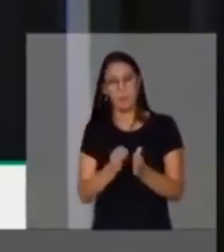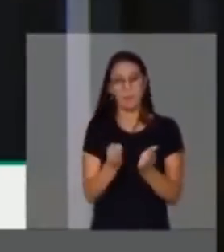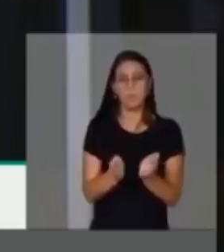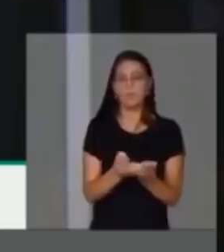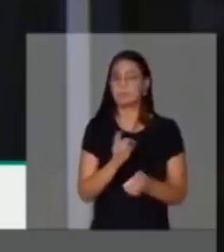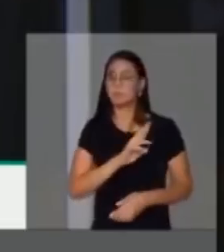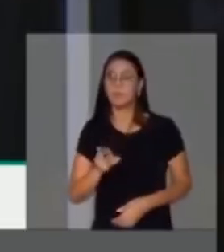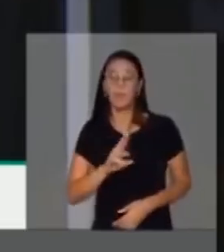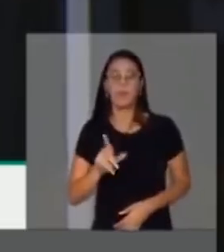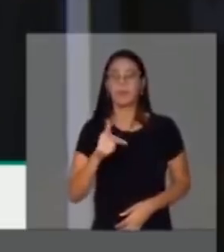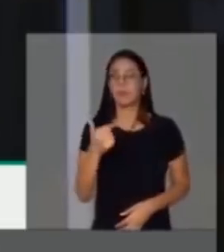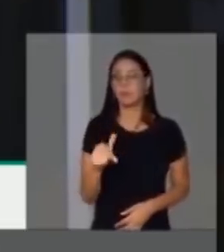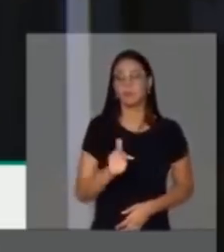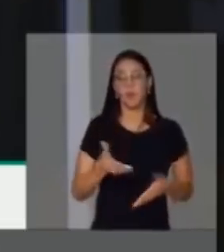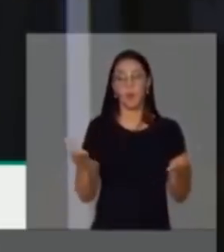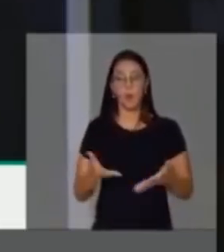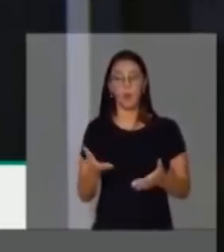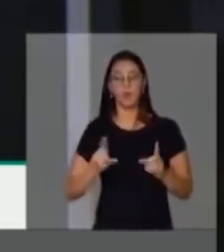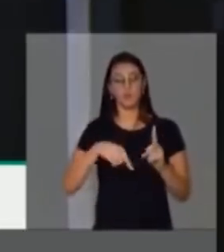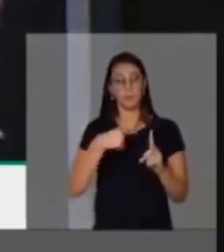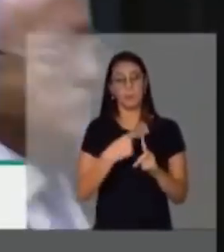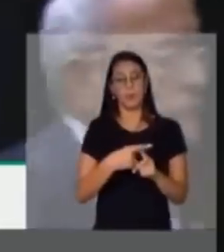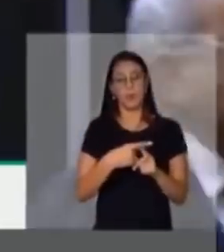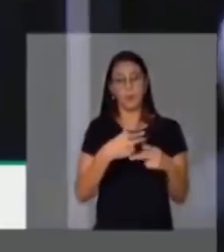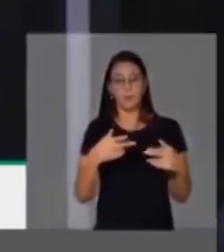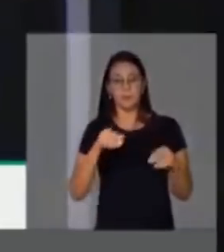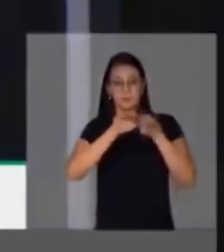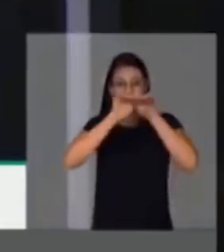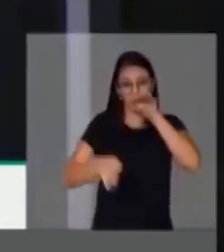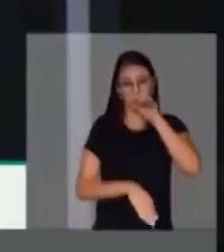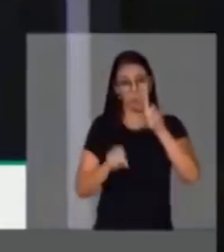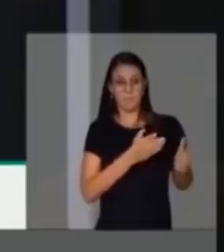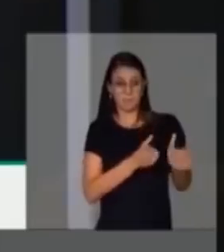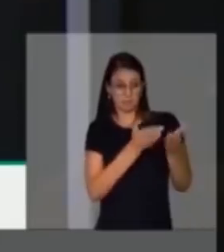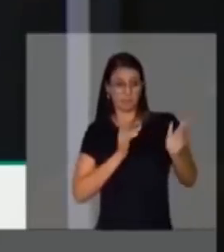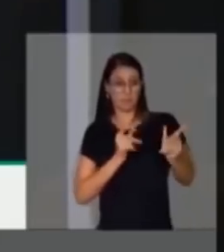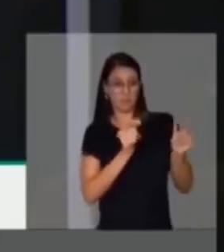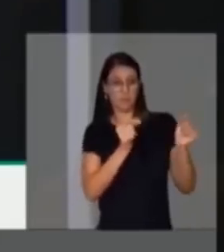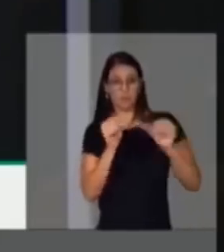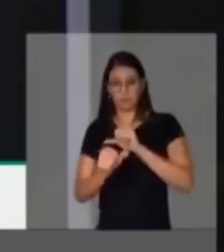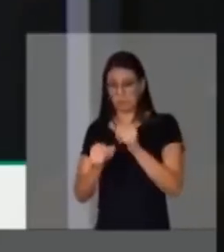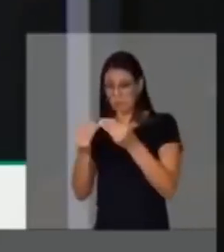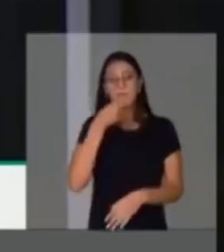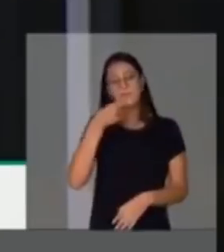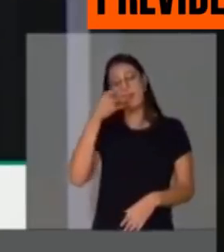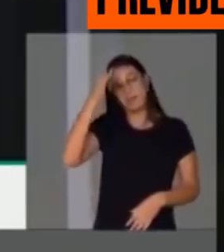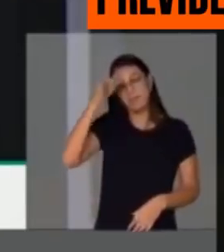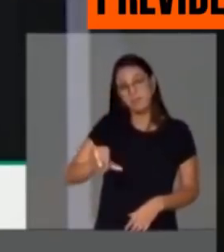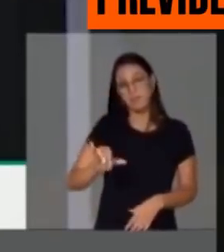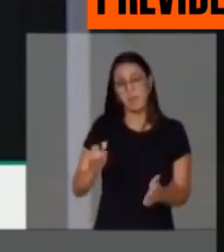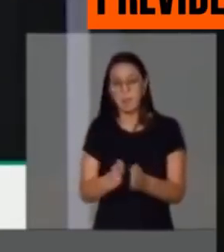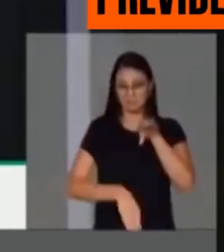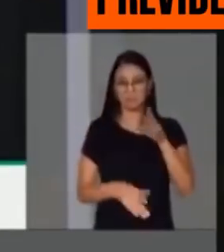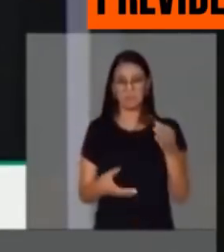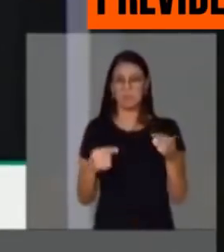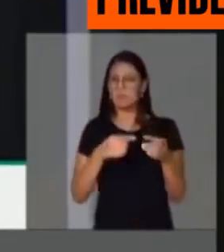em mim. Não existe hoje maior causador de desigualdade social do que o nosso sistema previdenciário. Quem fala em combate